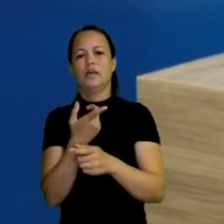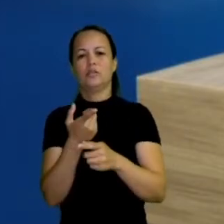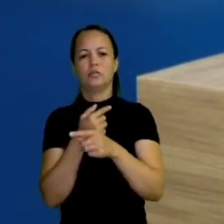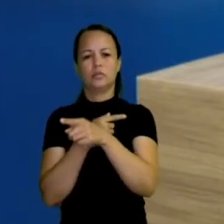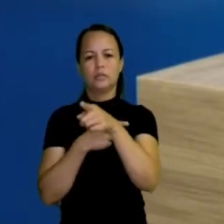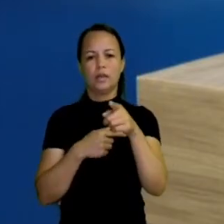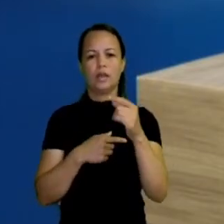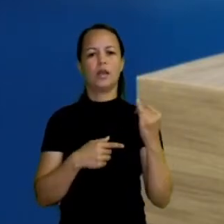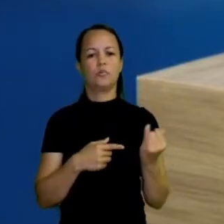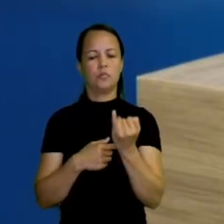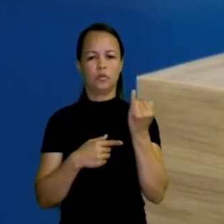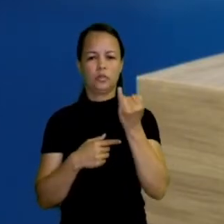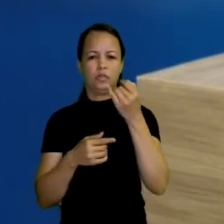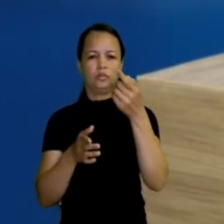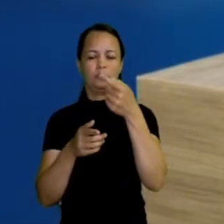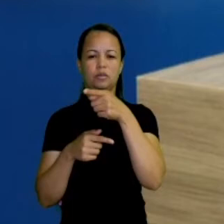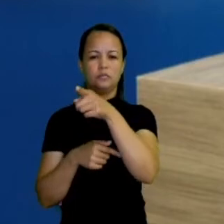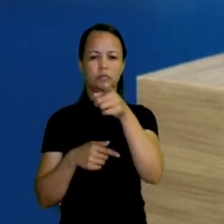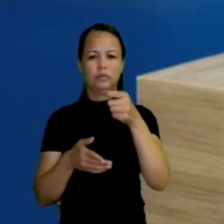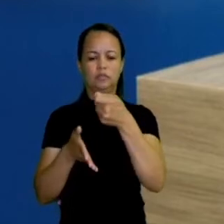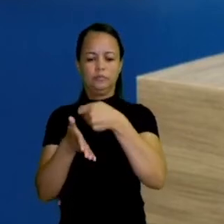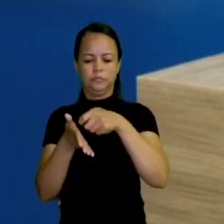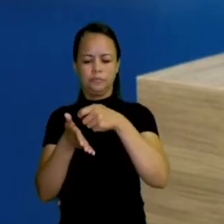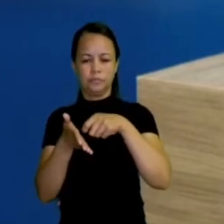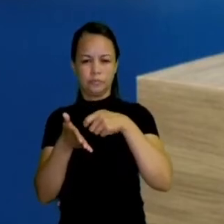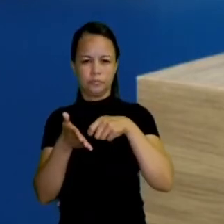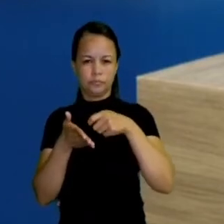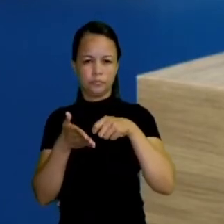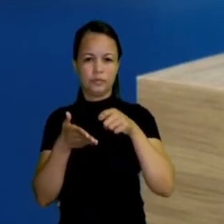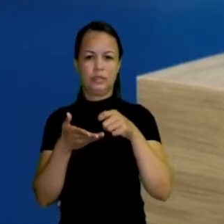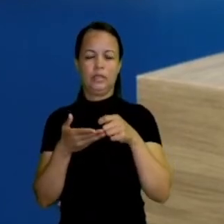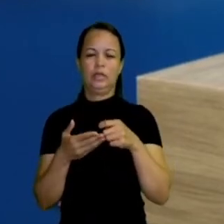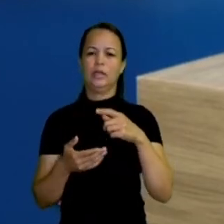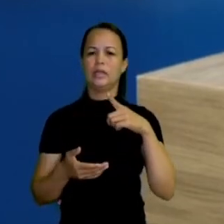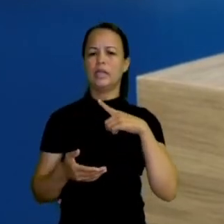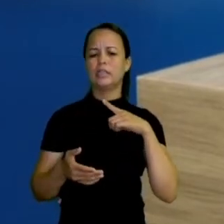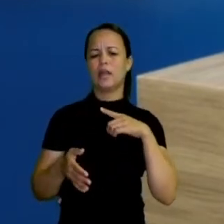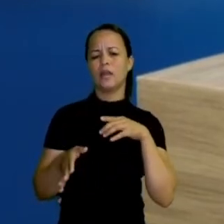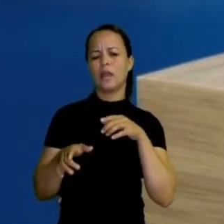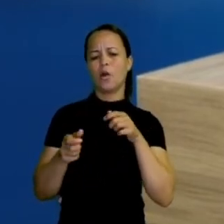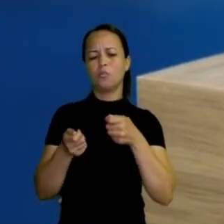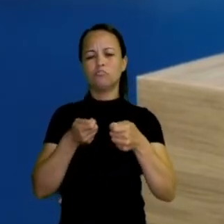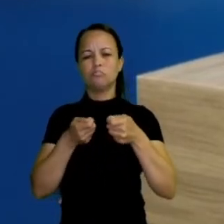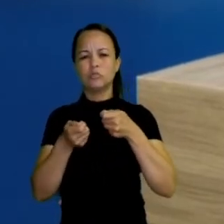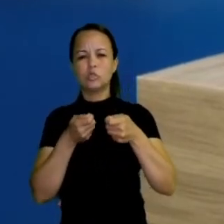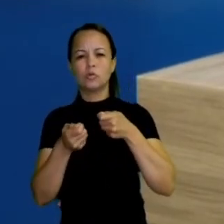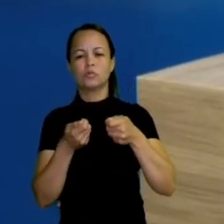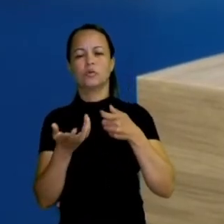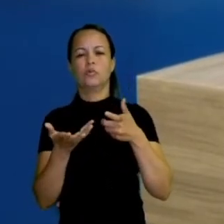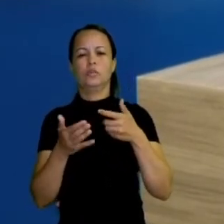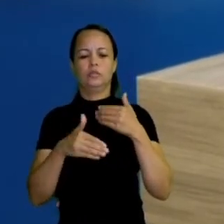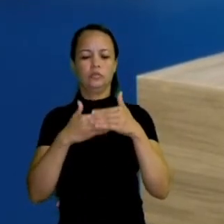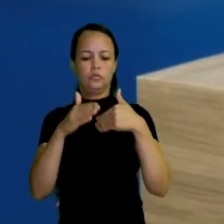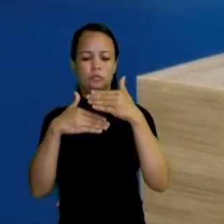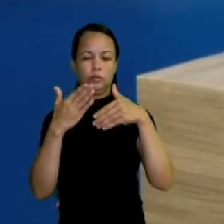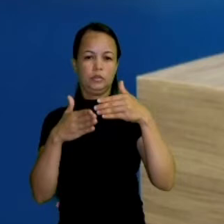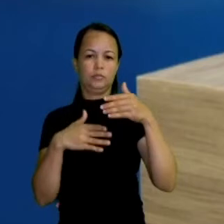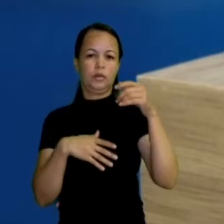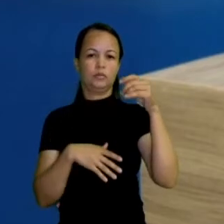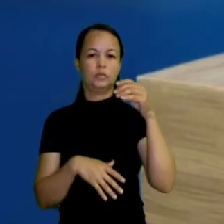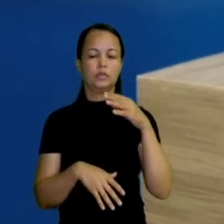vocês fazerem essa anotação, para que a gente tenha esse controle e acompanhamento de construção do